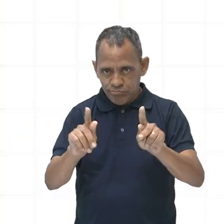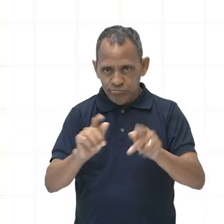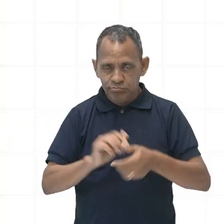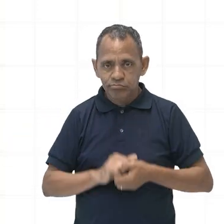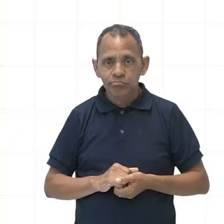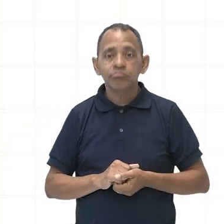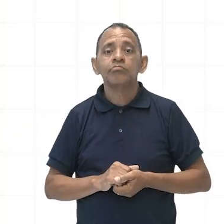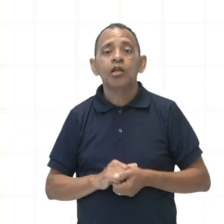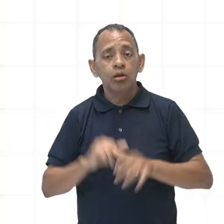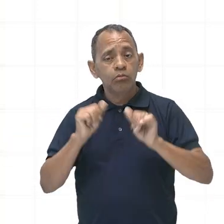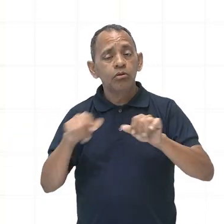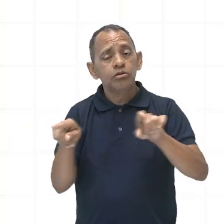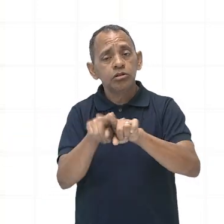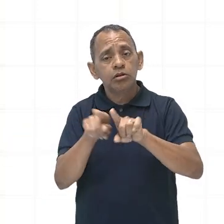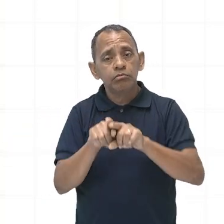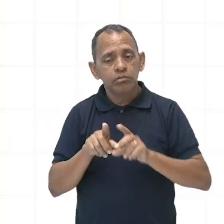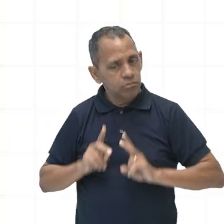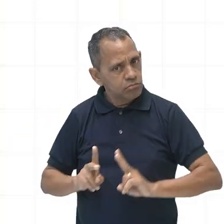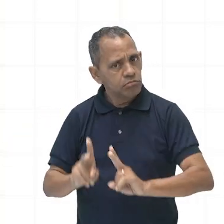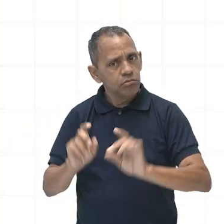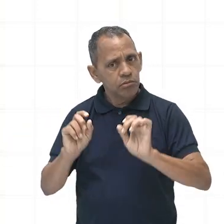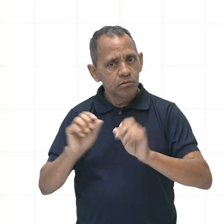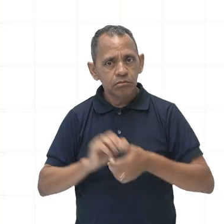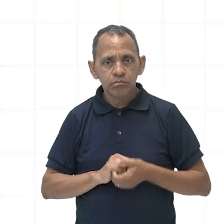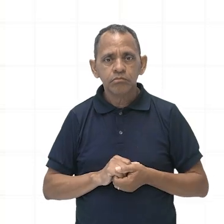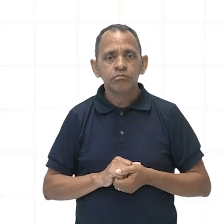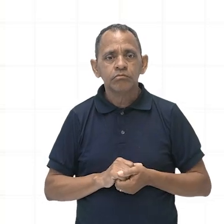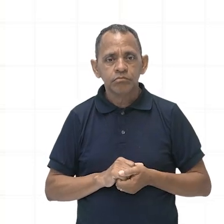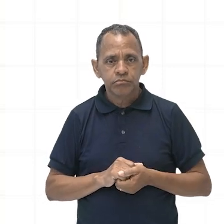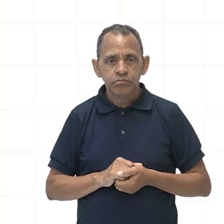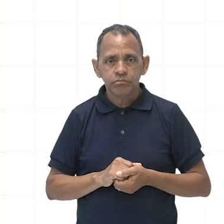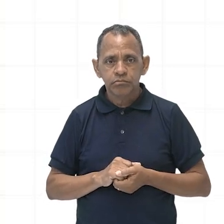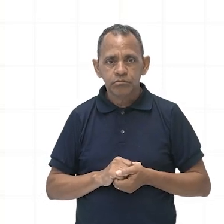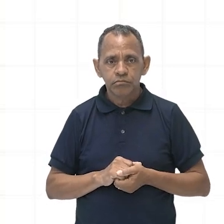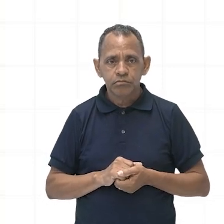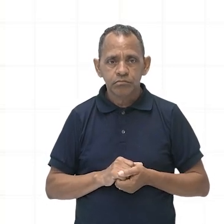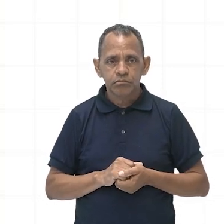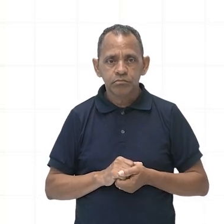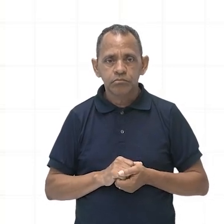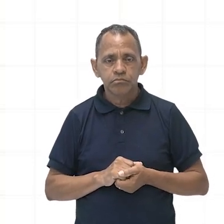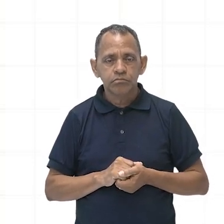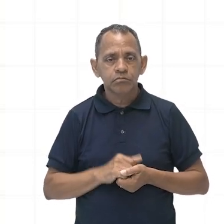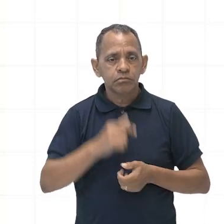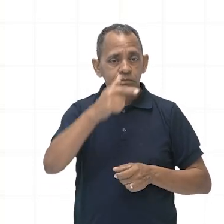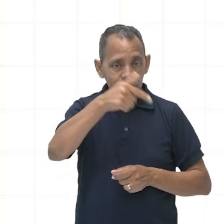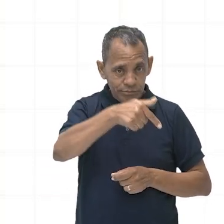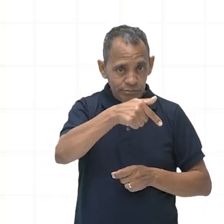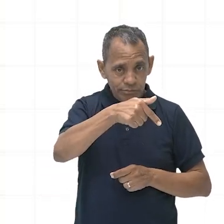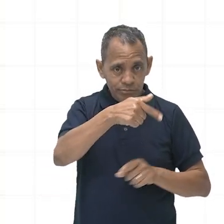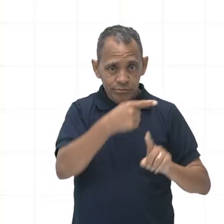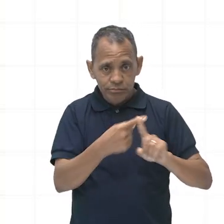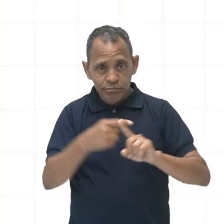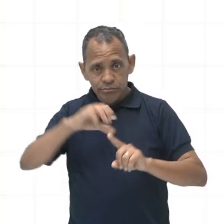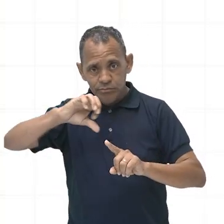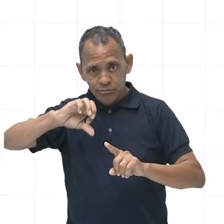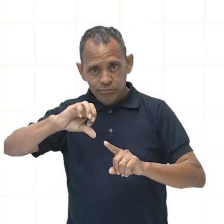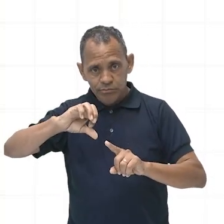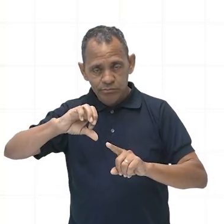E aí eu ainda posso continuar fazendo essa conta. 7 vezes 9